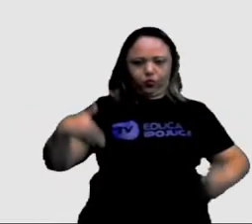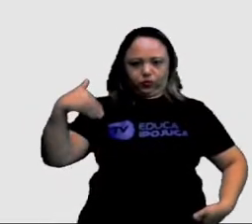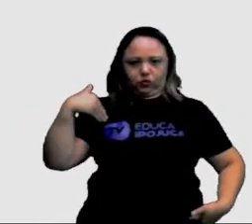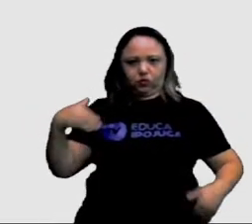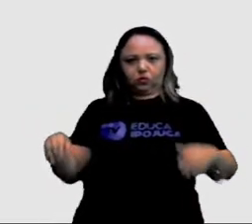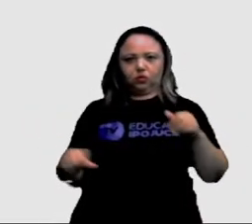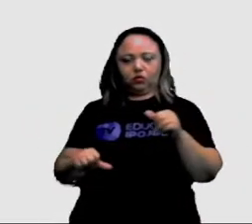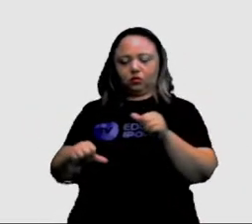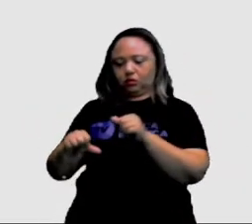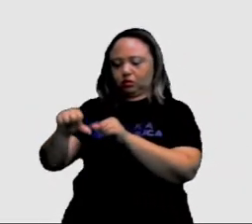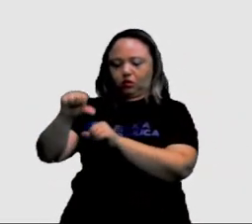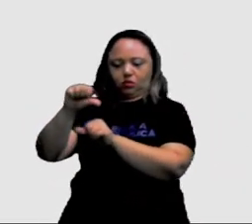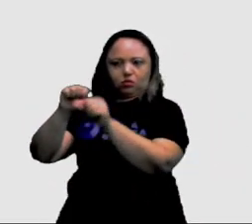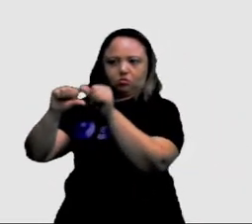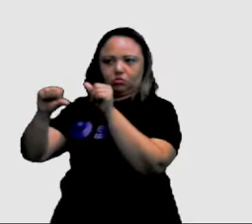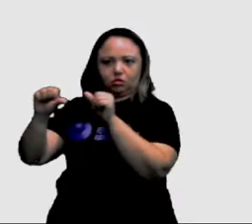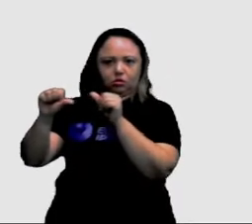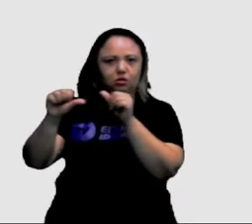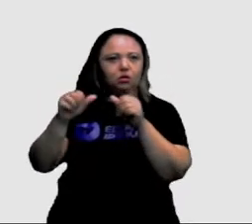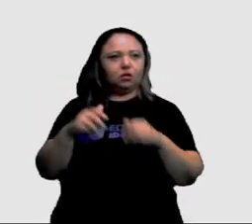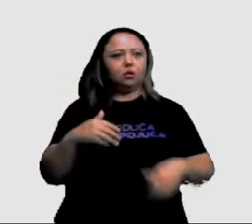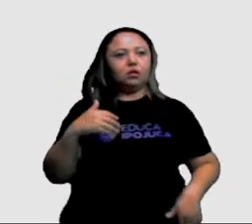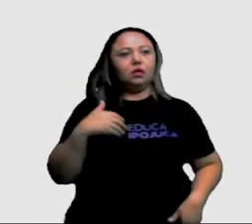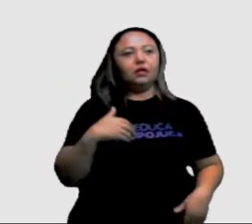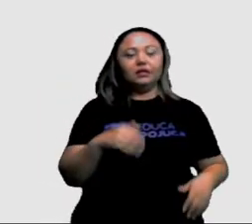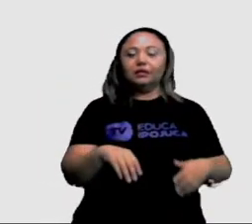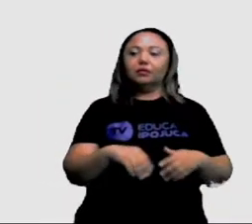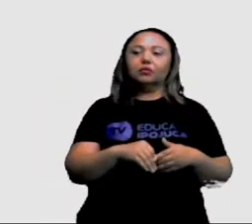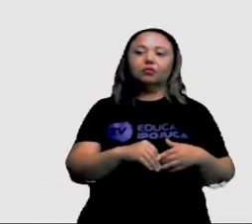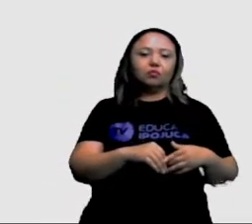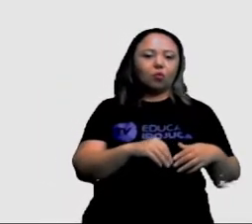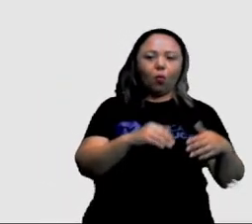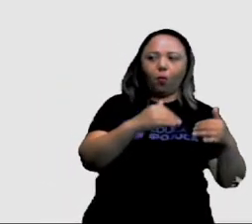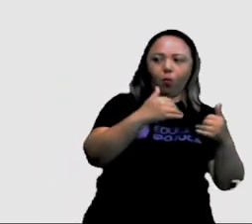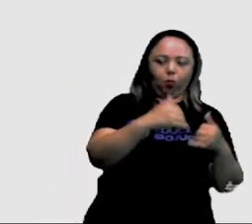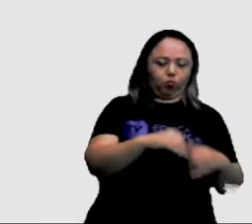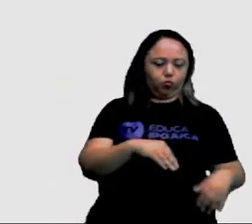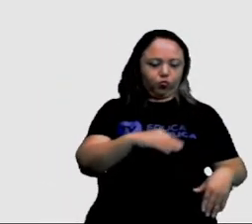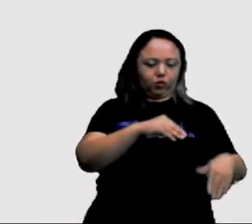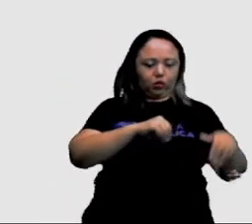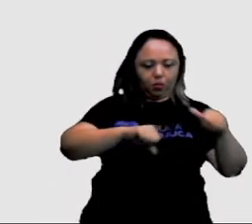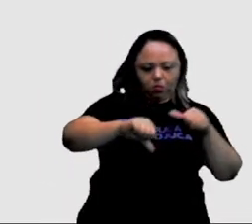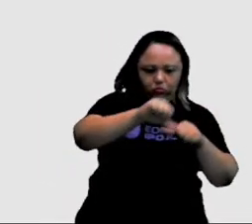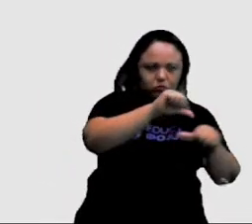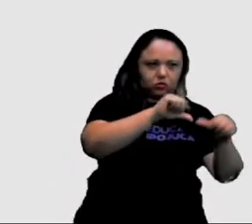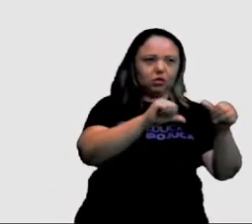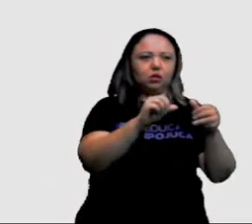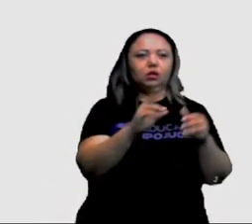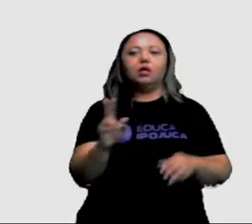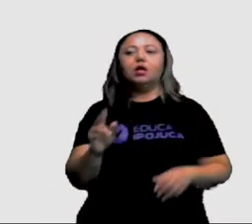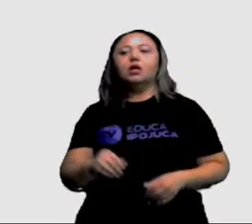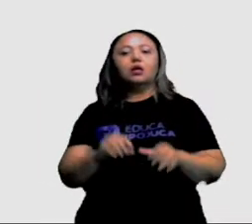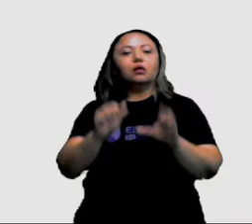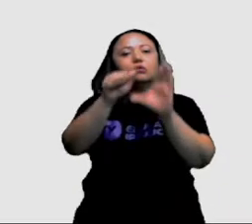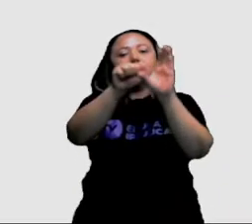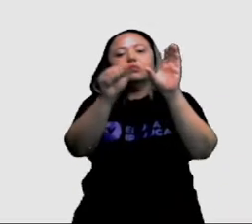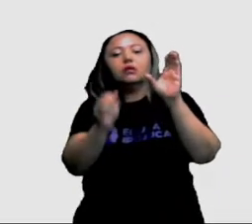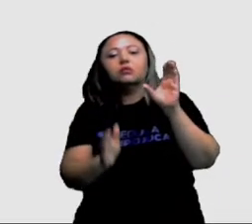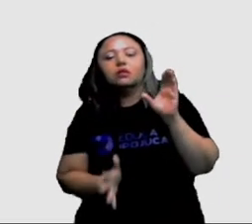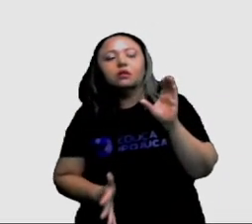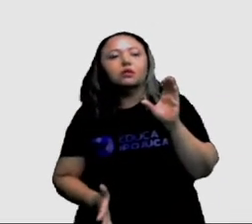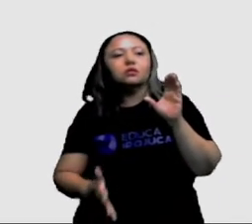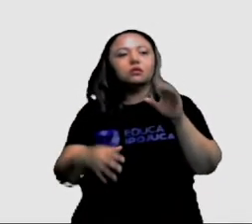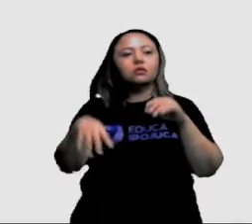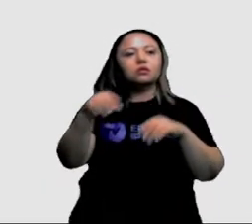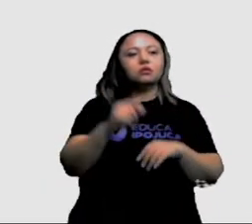determinado estímulo, de acordo com uma determinada situação que se apresenta, né? É uma qualidade que vai ser